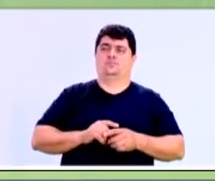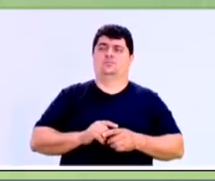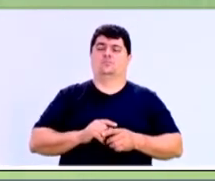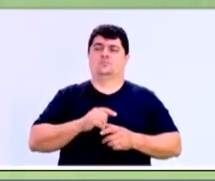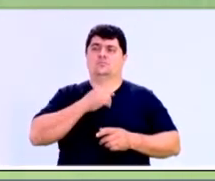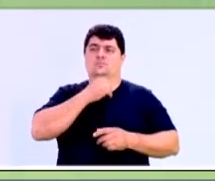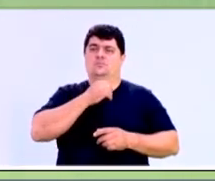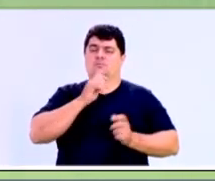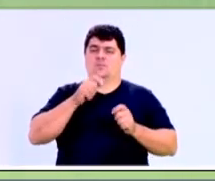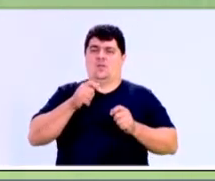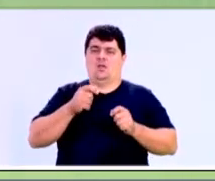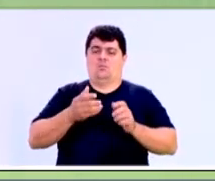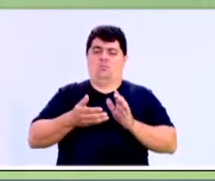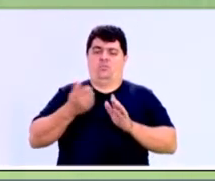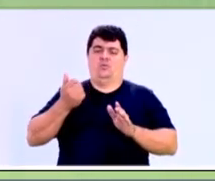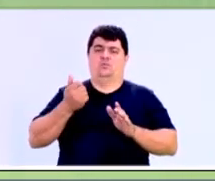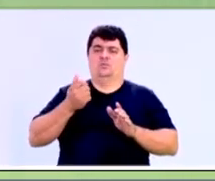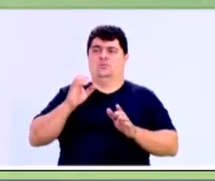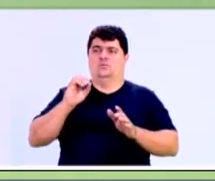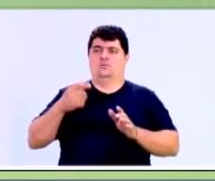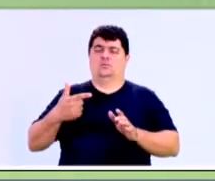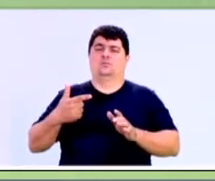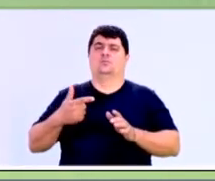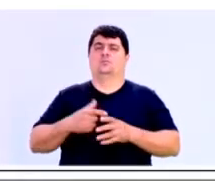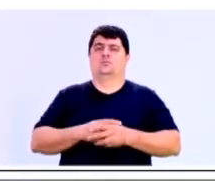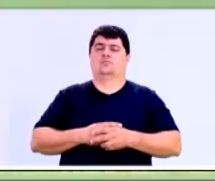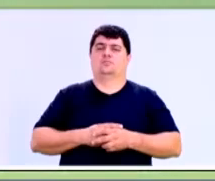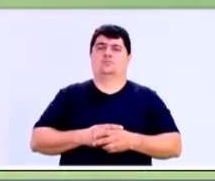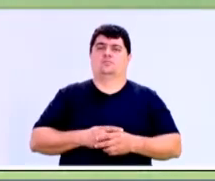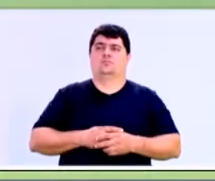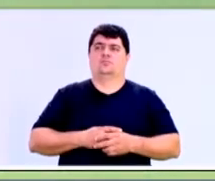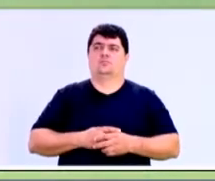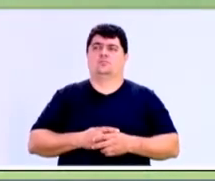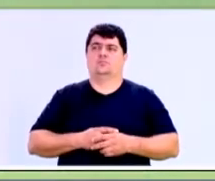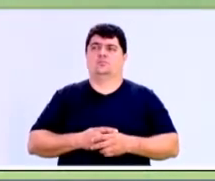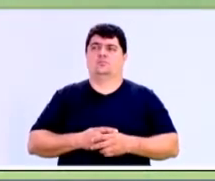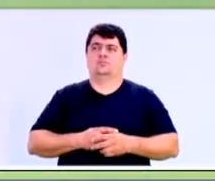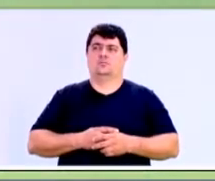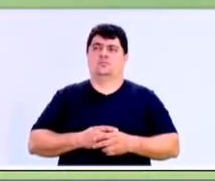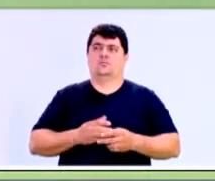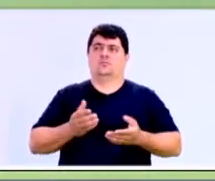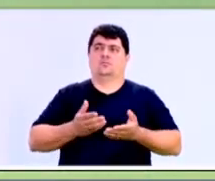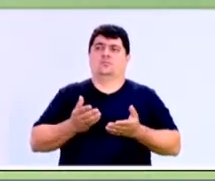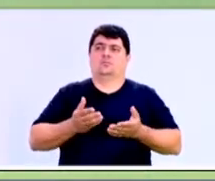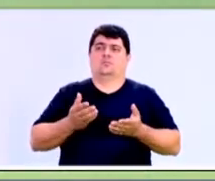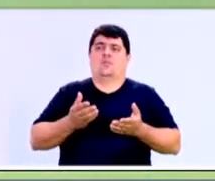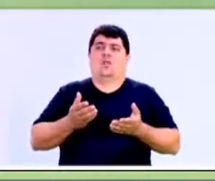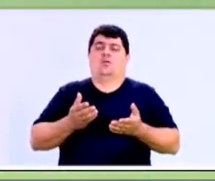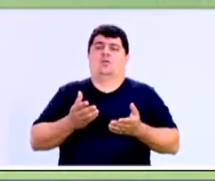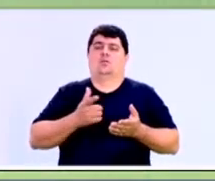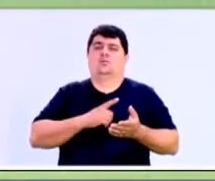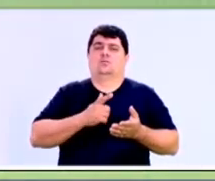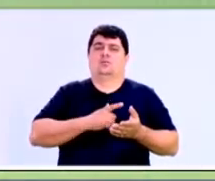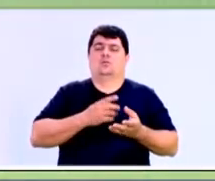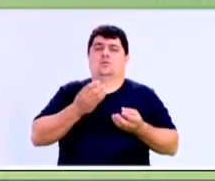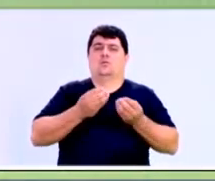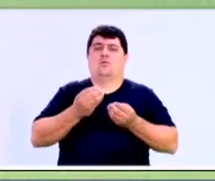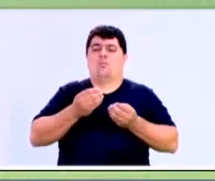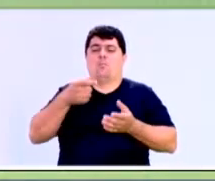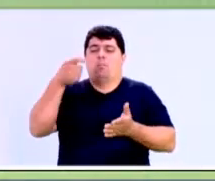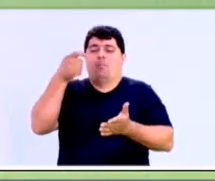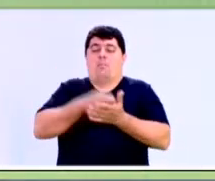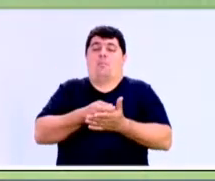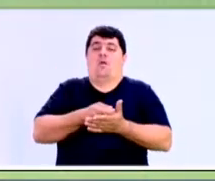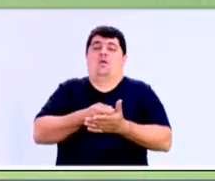todo o arredondamento, beleza? Calculamos já o prazo médio de recebimento de vendas. E aí, eu tenho prazo médio de pagamento de